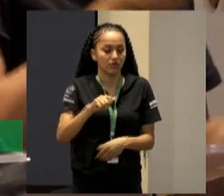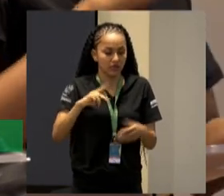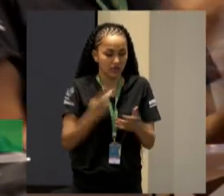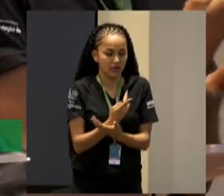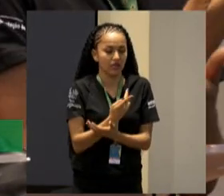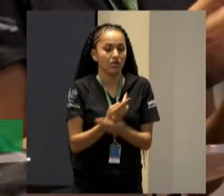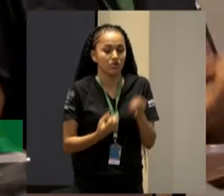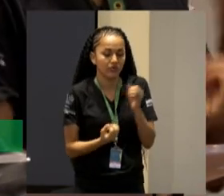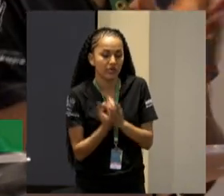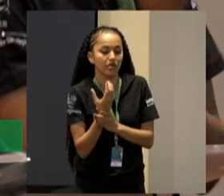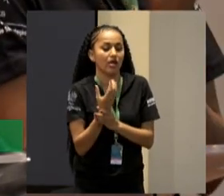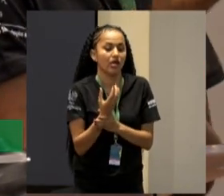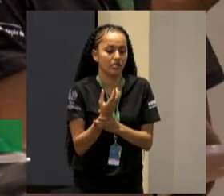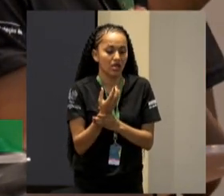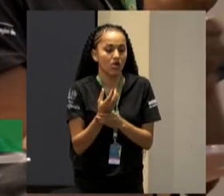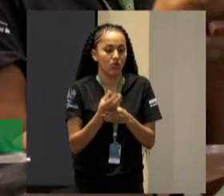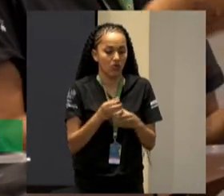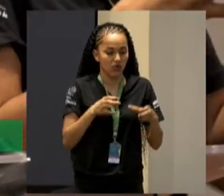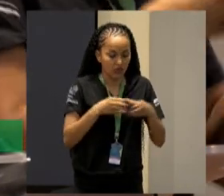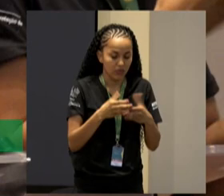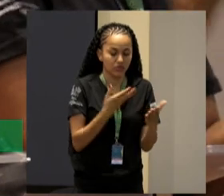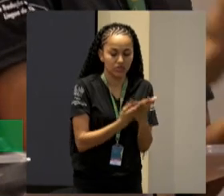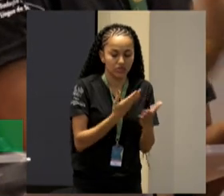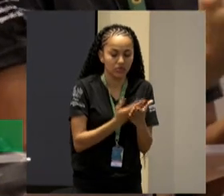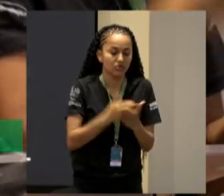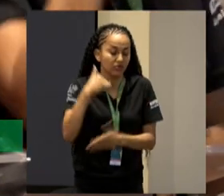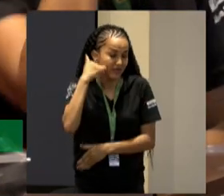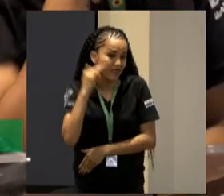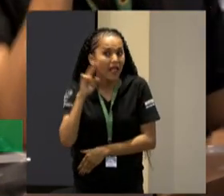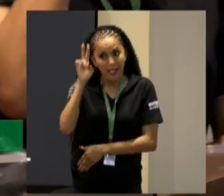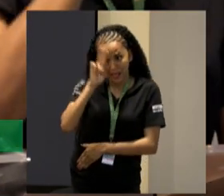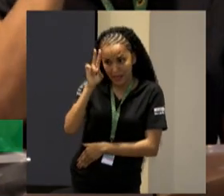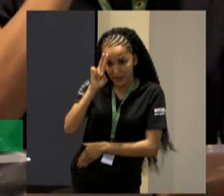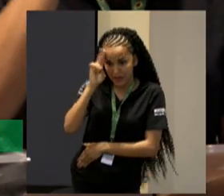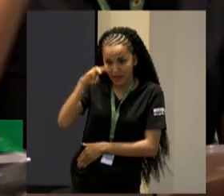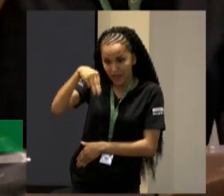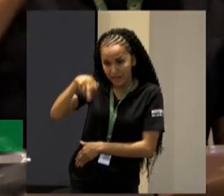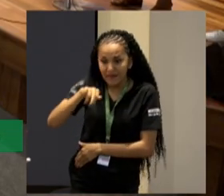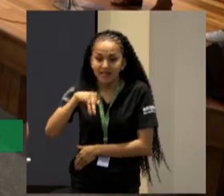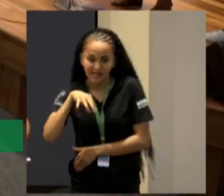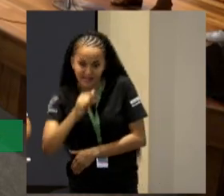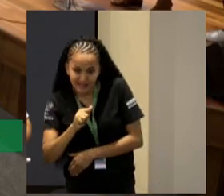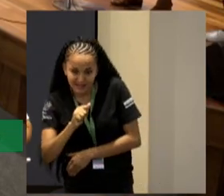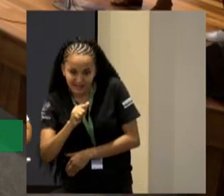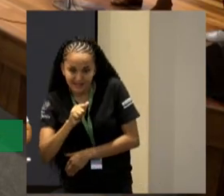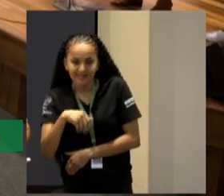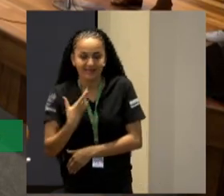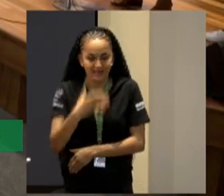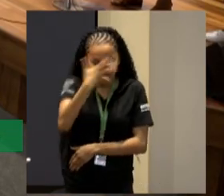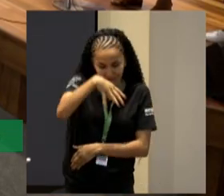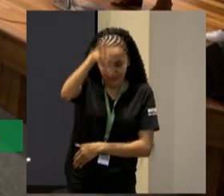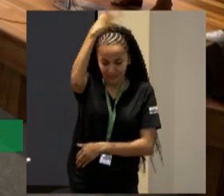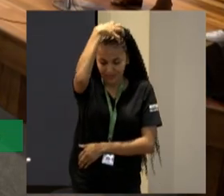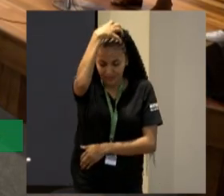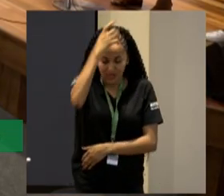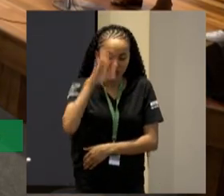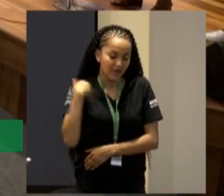foi fundado em 1986. Lembras, Márcia? Lembras. Nós